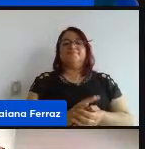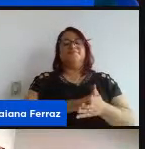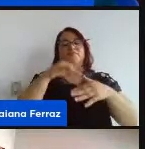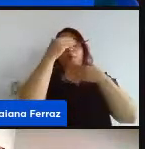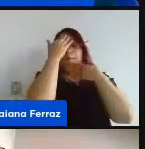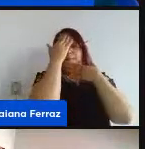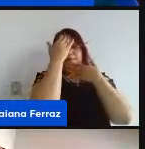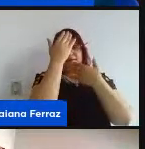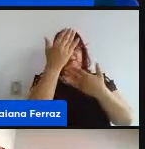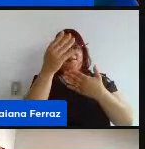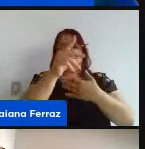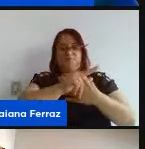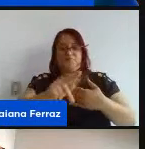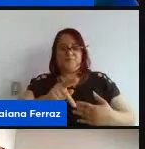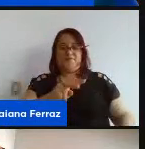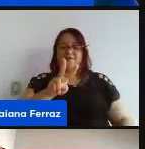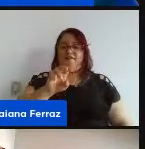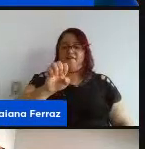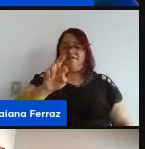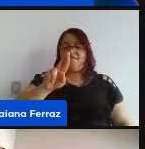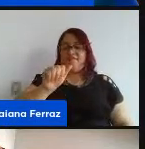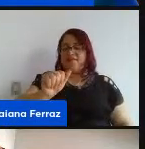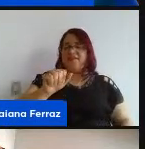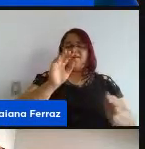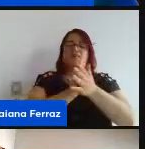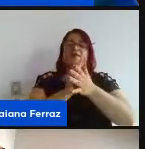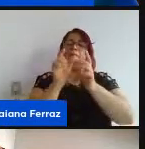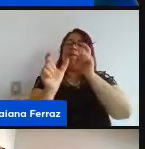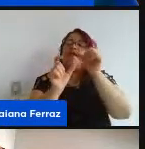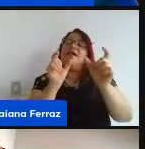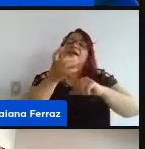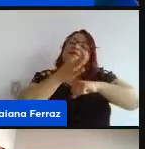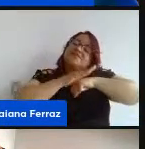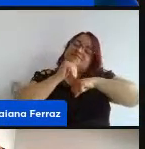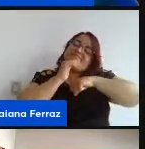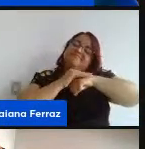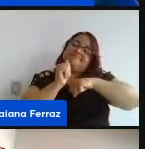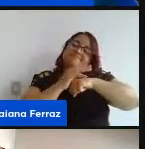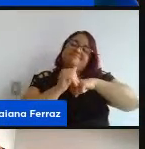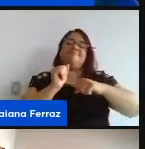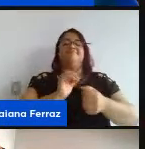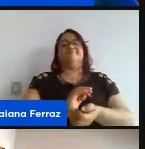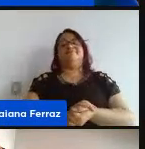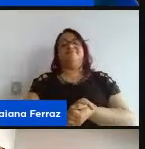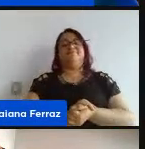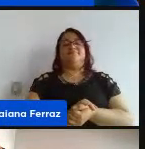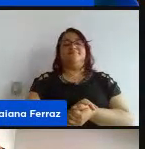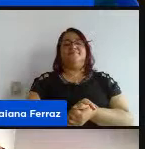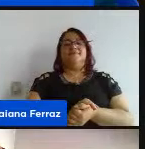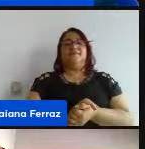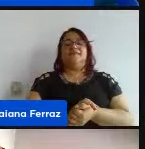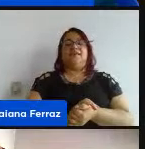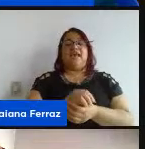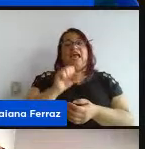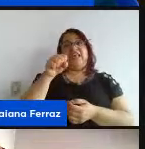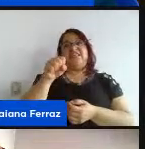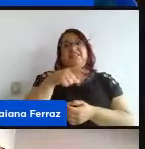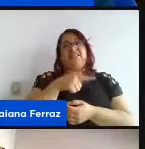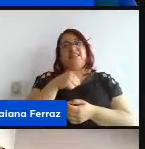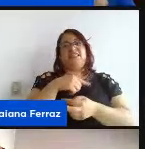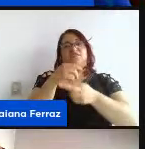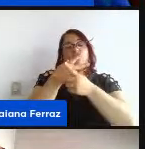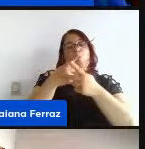Obrigado, professora Vera, tá, pelas palavras carinhosas aí, certo? É, se teve algo